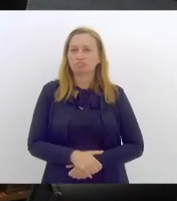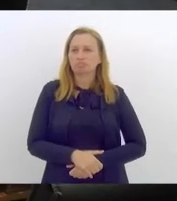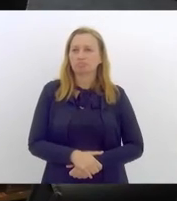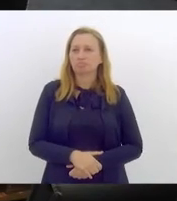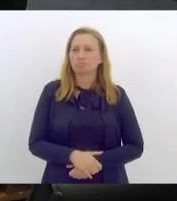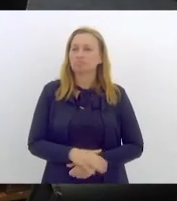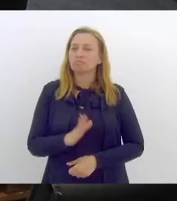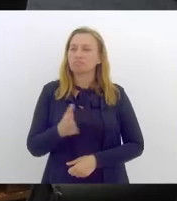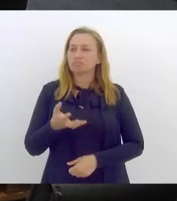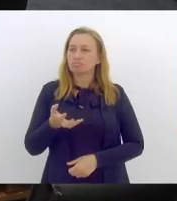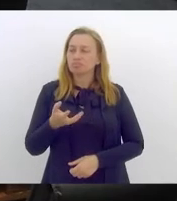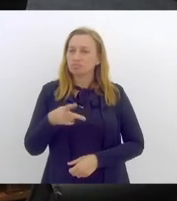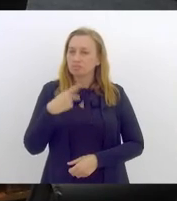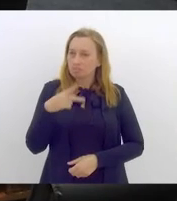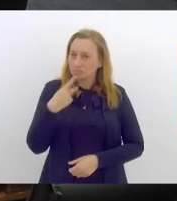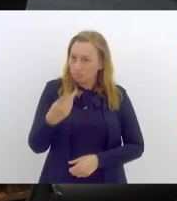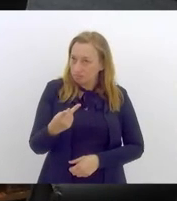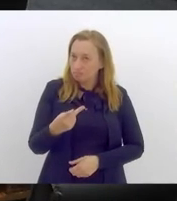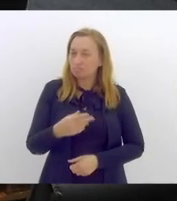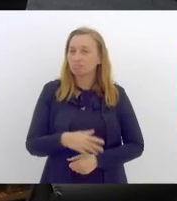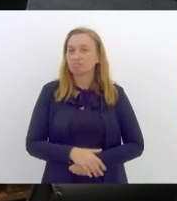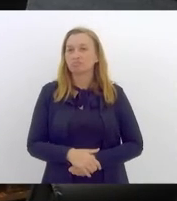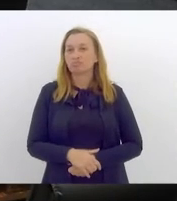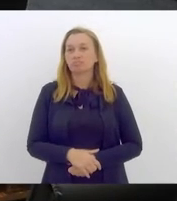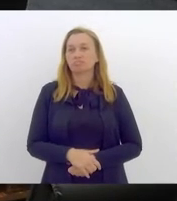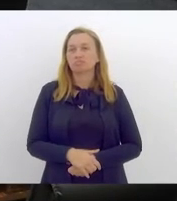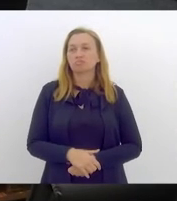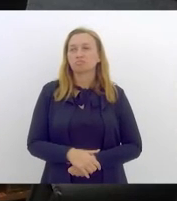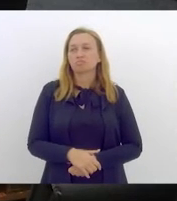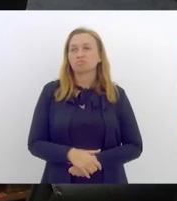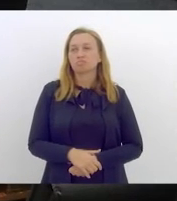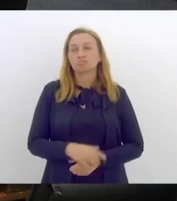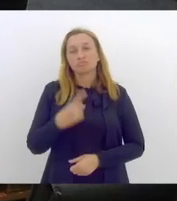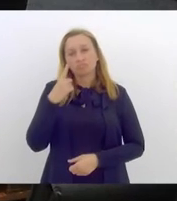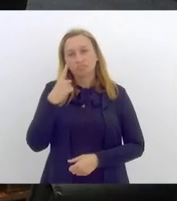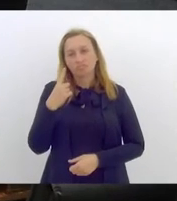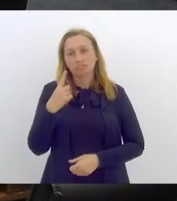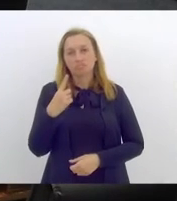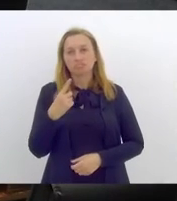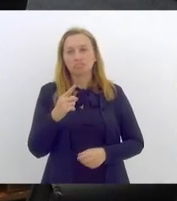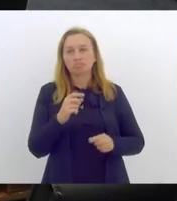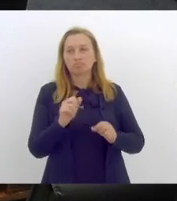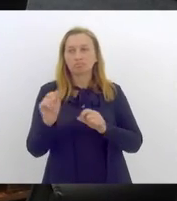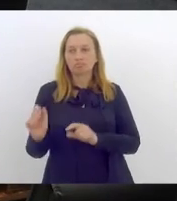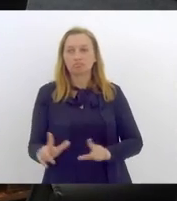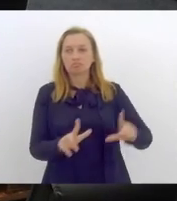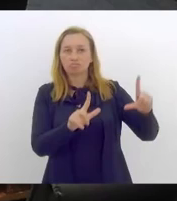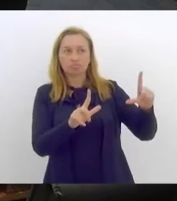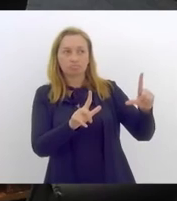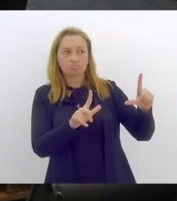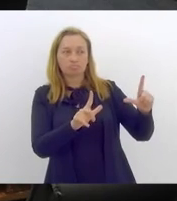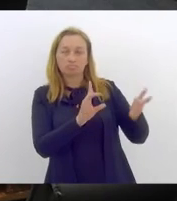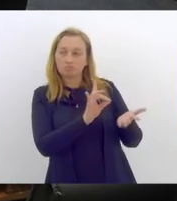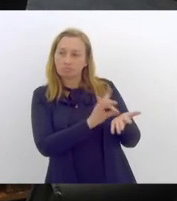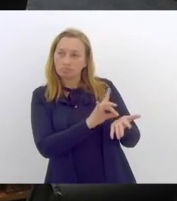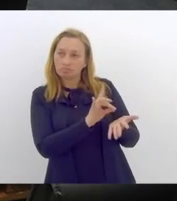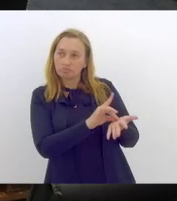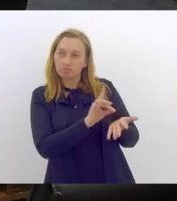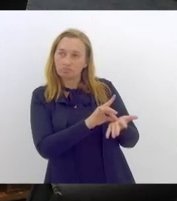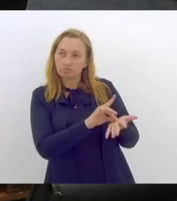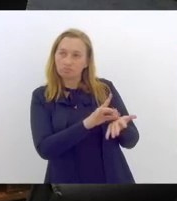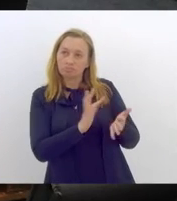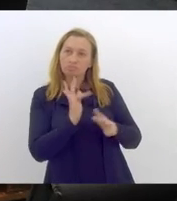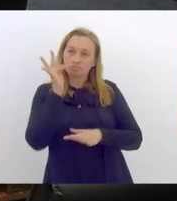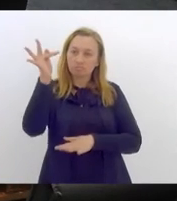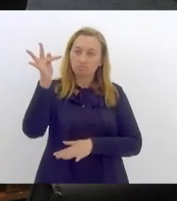Já queria adendar, né, que, se vermos o painel, na verdade, nosso excelentíssimo